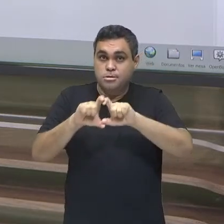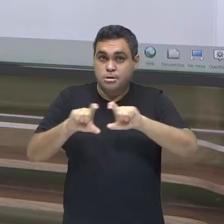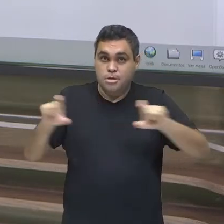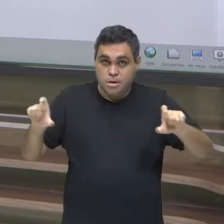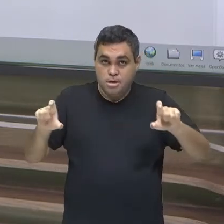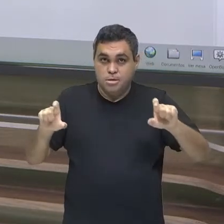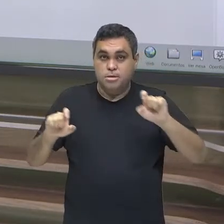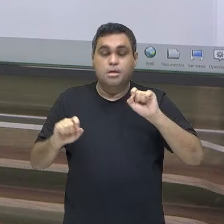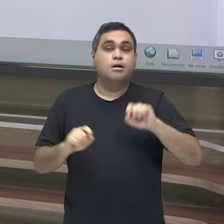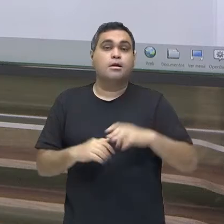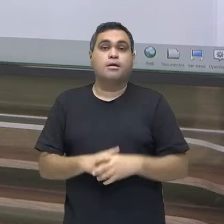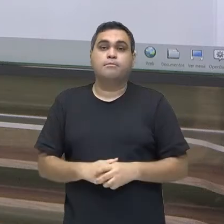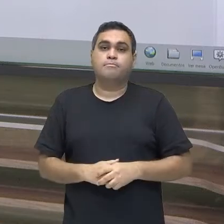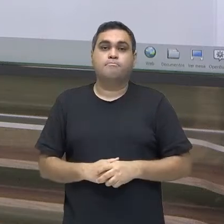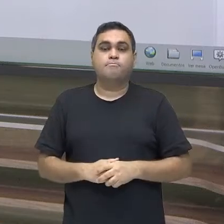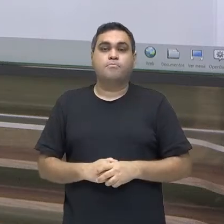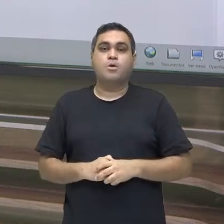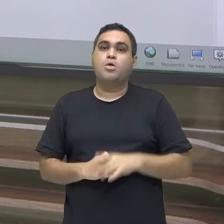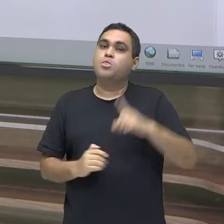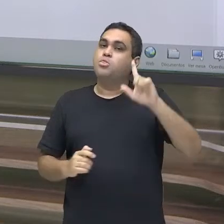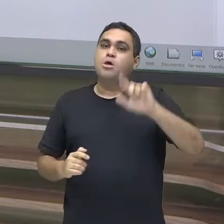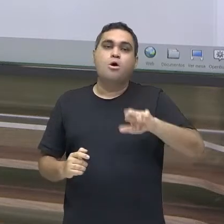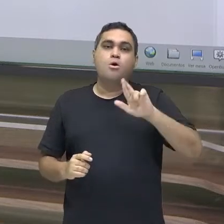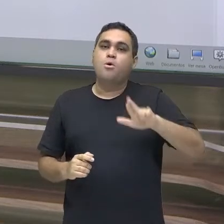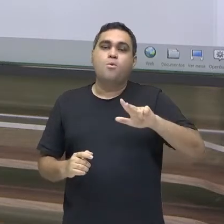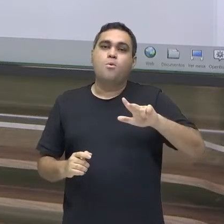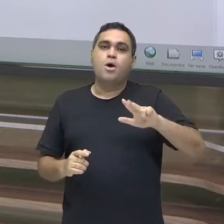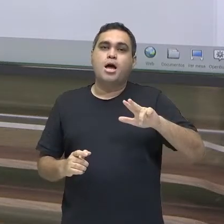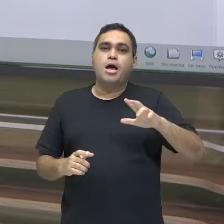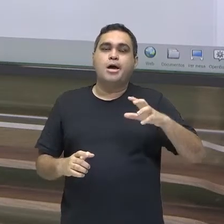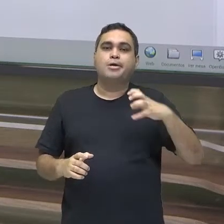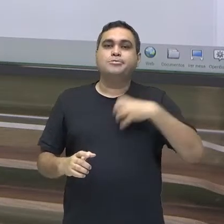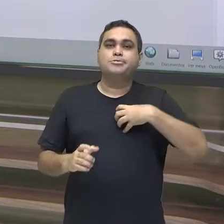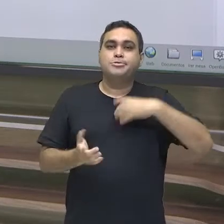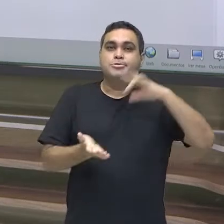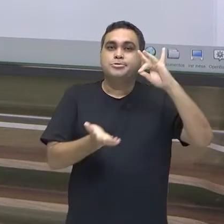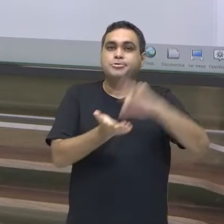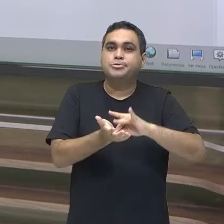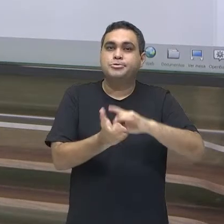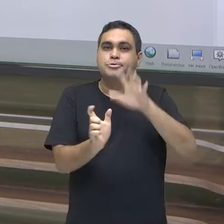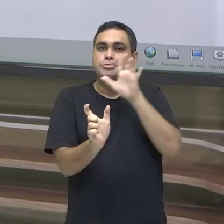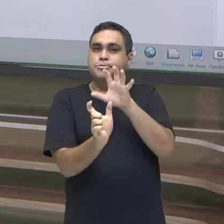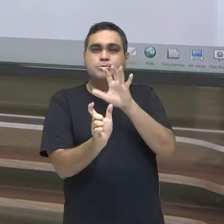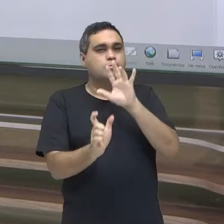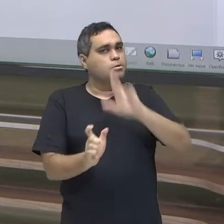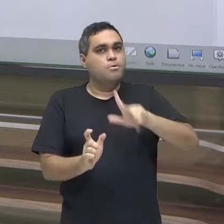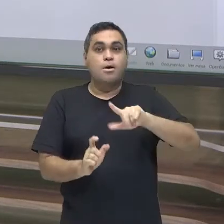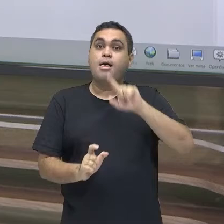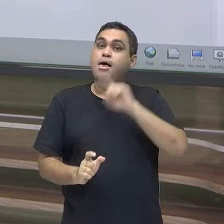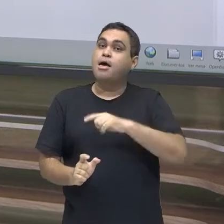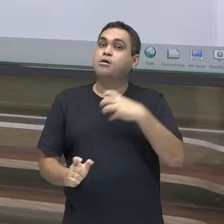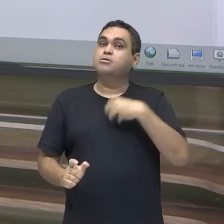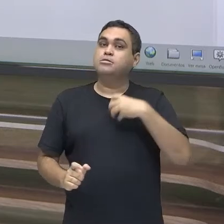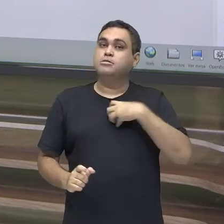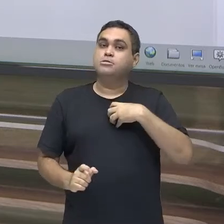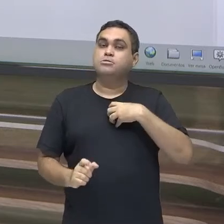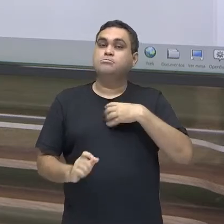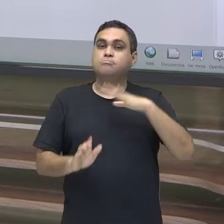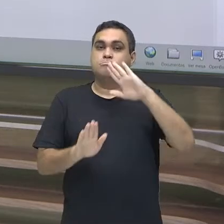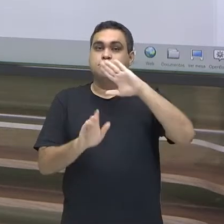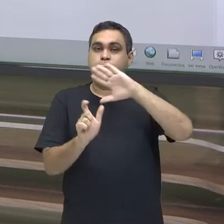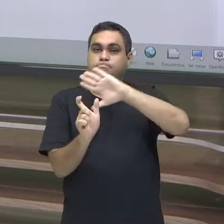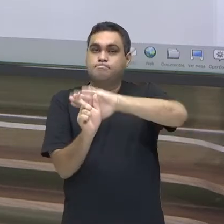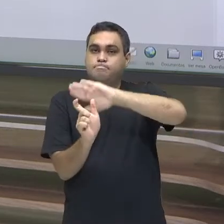frase, que aqui ele não está no seu sentido literal, no seu sentido denotativo. Qual é o sentido que ele está? Ele está no